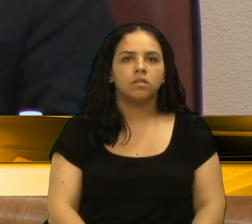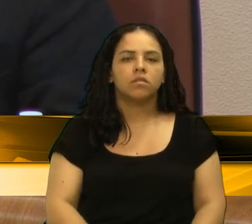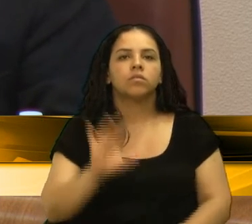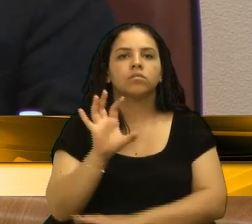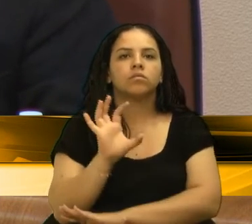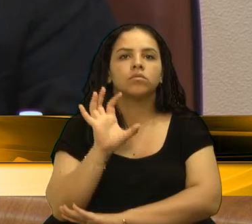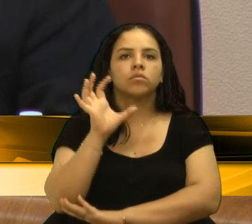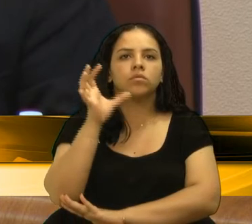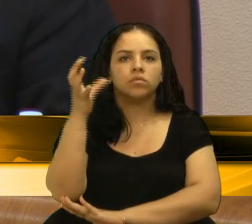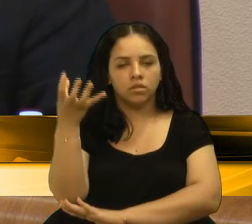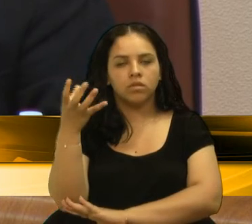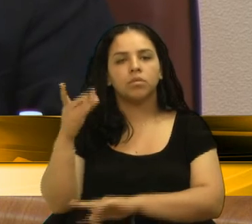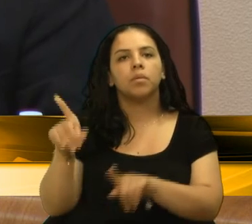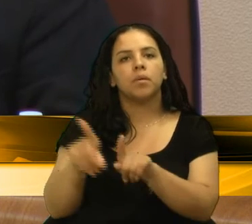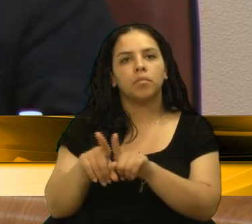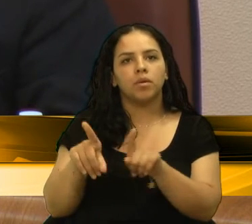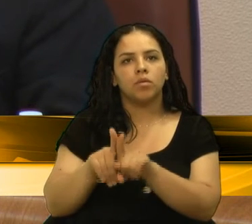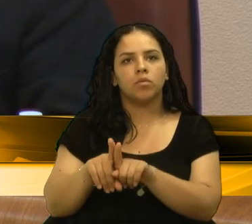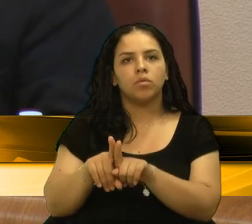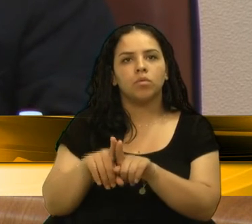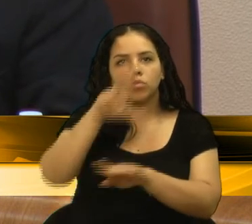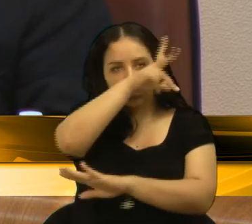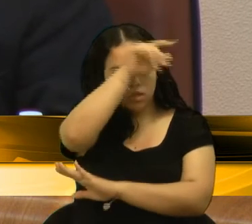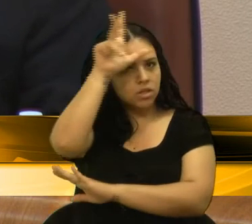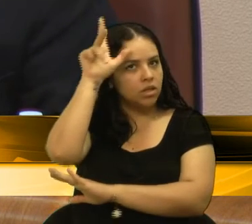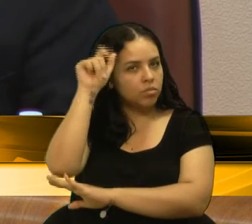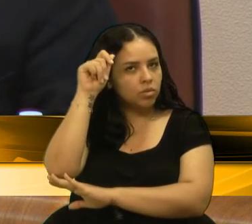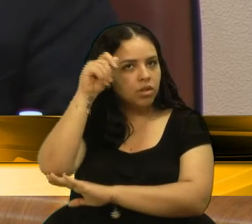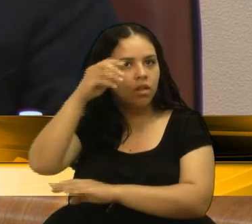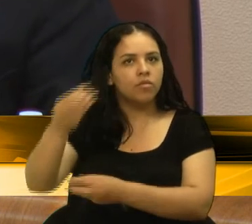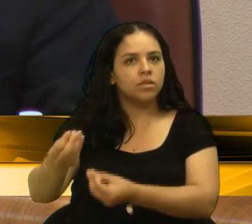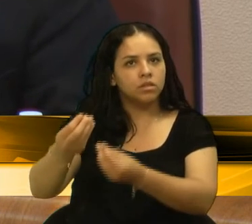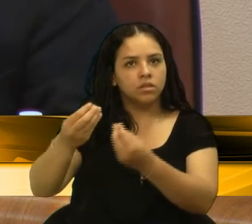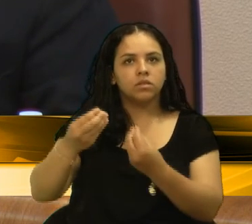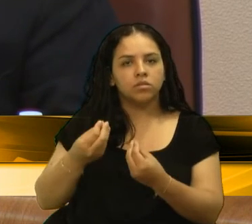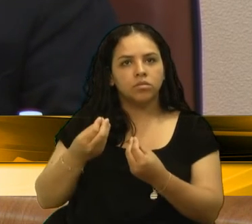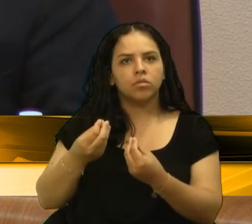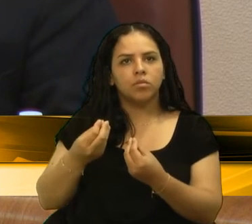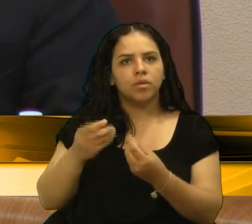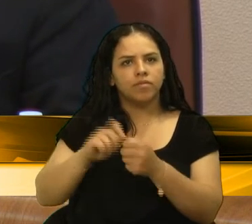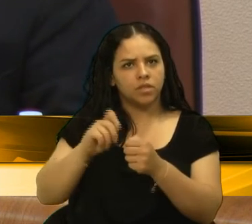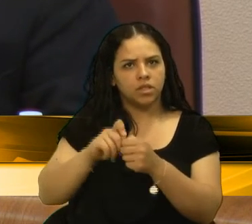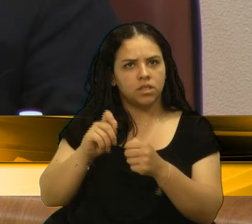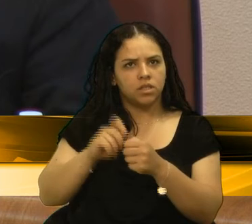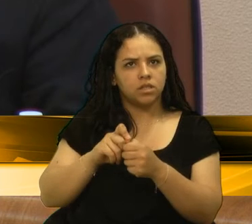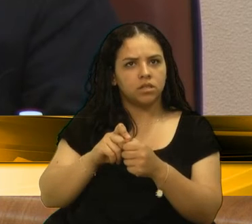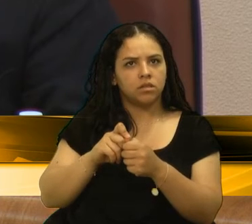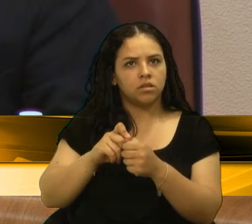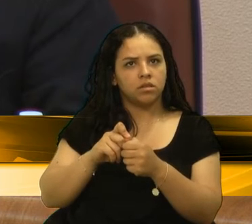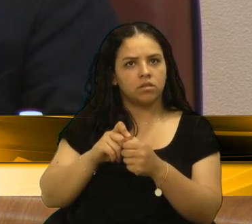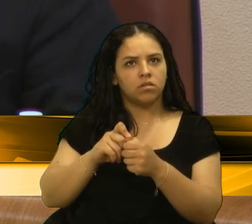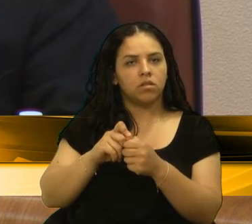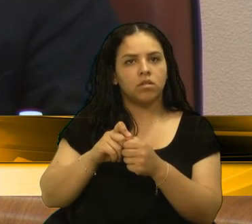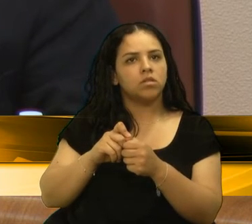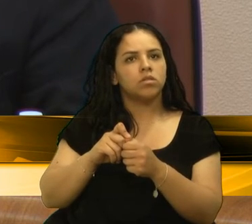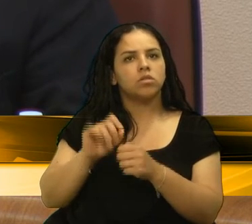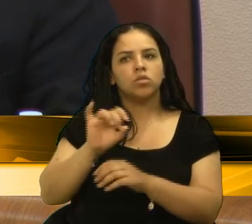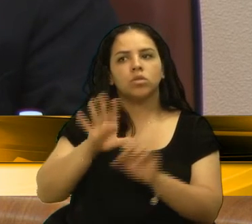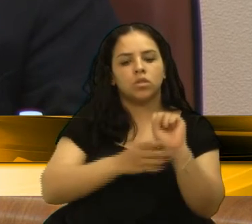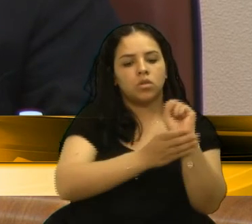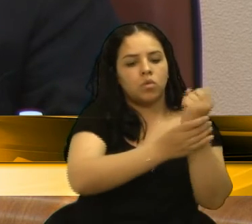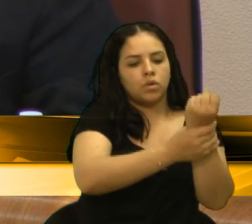ocorrendo a parada livre. O município ofereceu os meios para que fosse realizado? Mirângela Rossi, ofereceu a parte de segurança